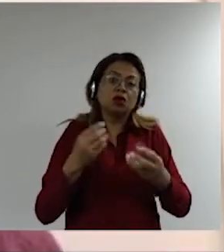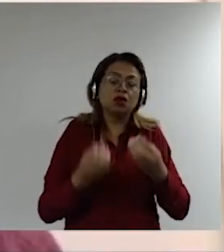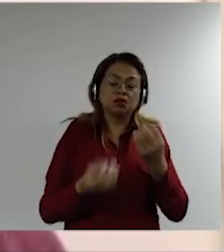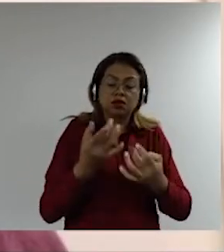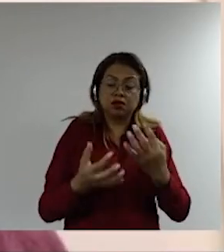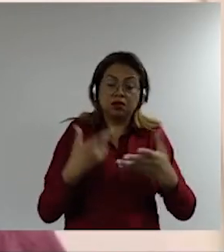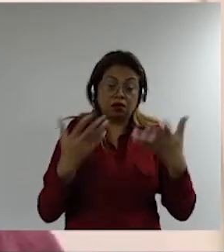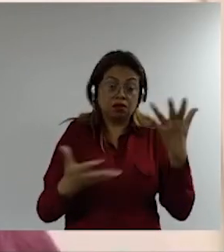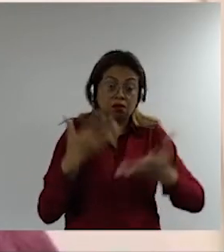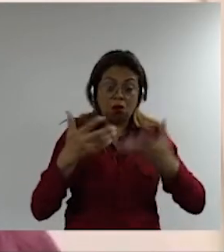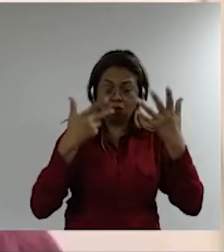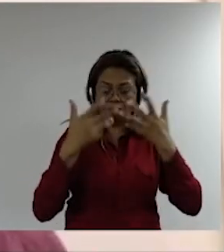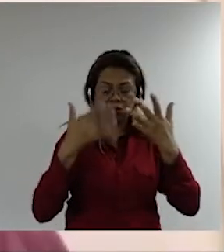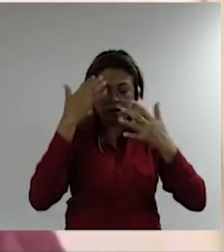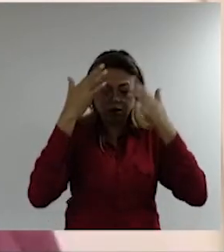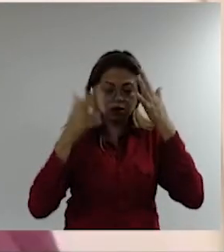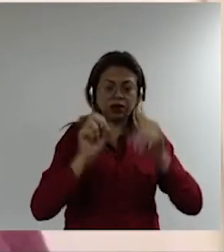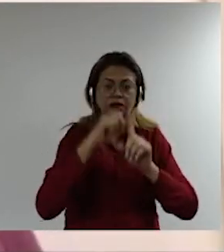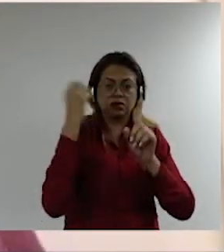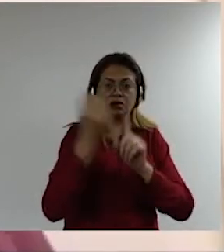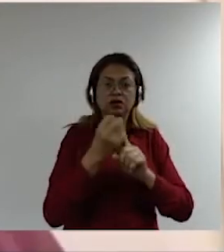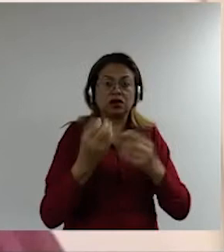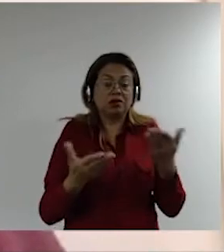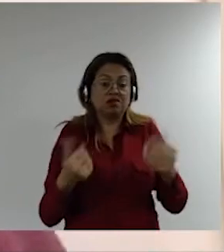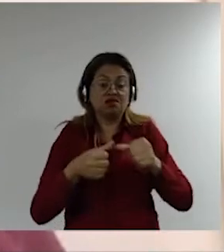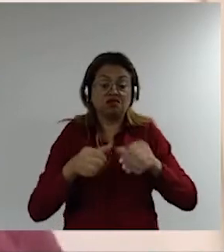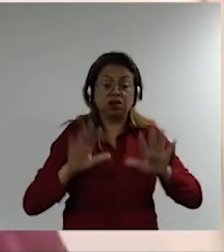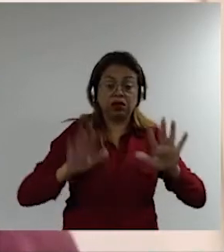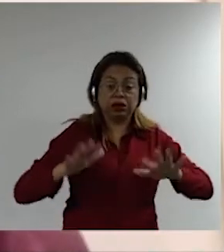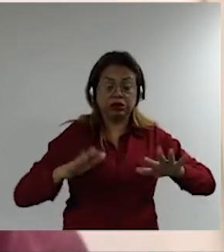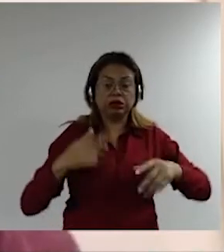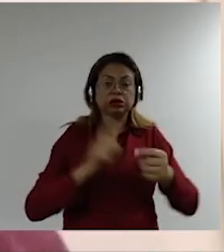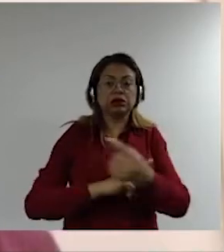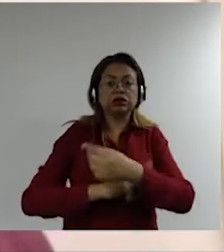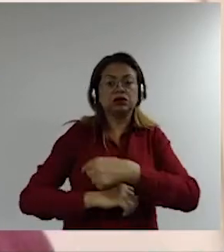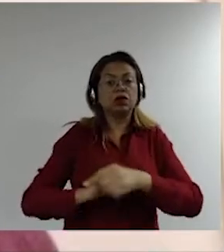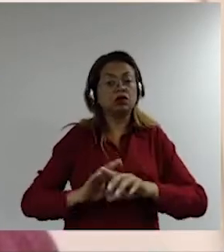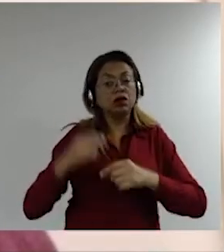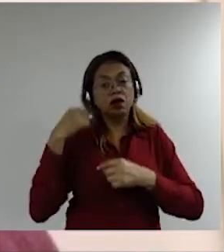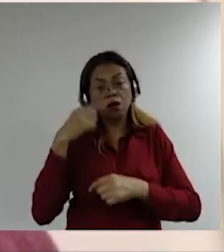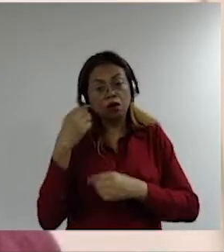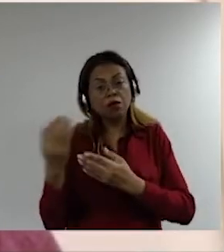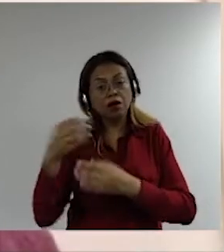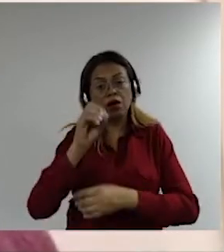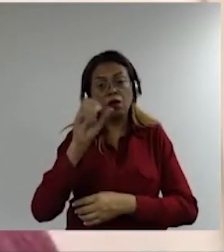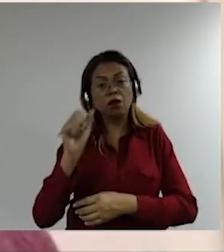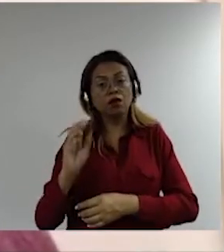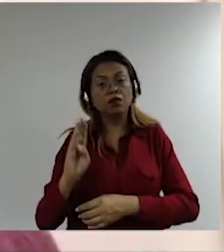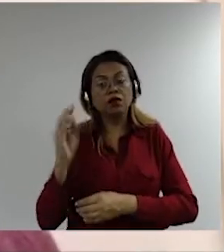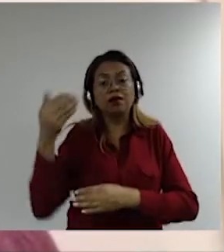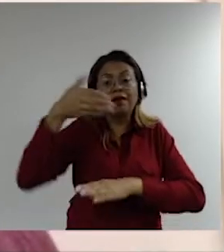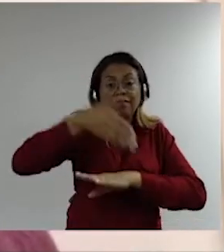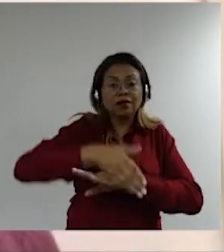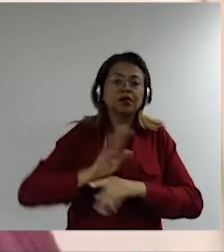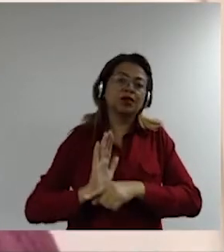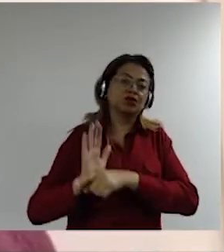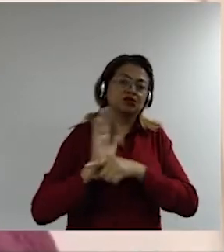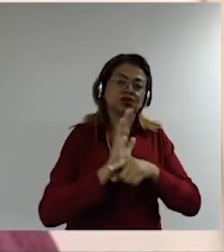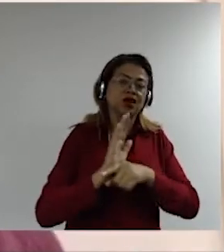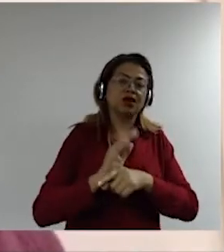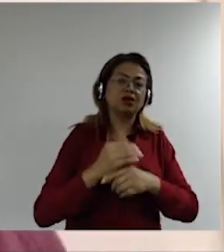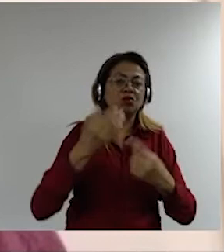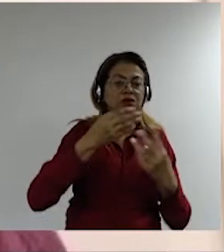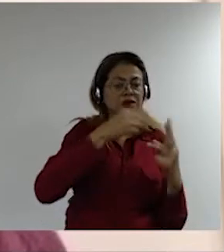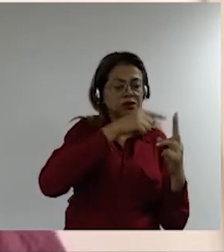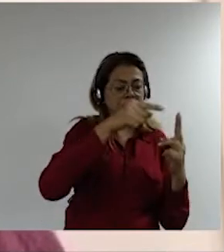que instituições da sociedade civil como a OAB entrem para mediar, para ajudar na solução desses conflitos. Então, concluindo